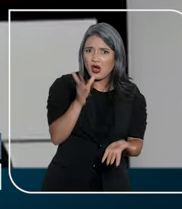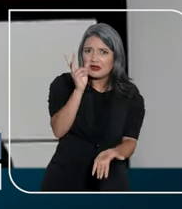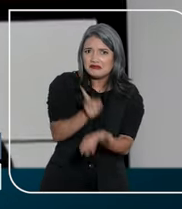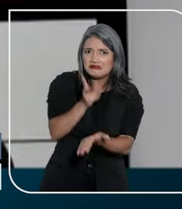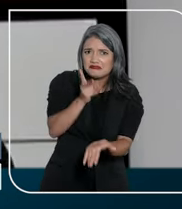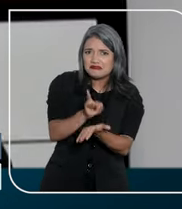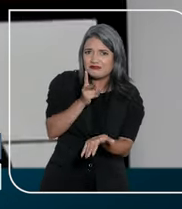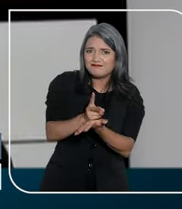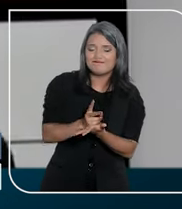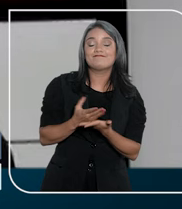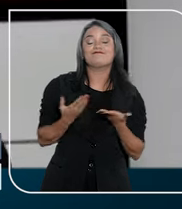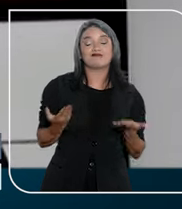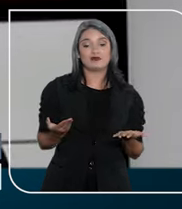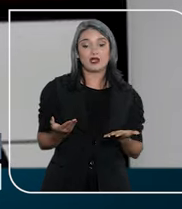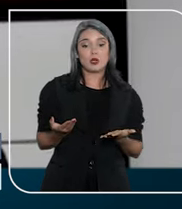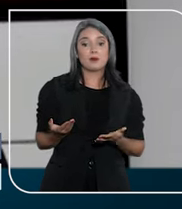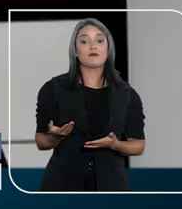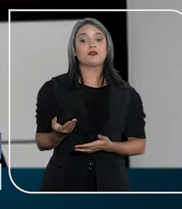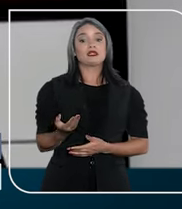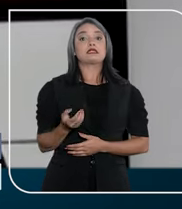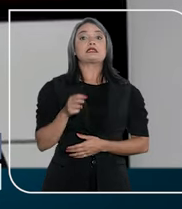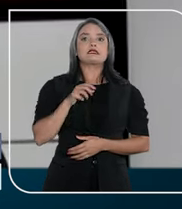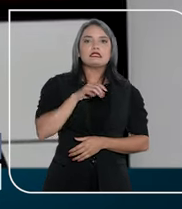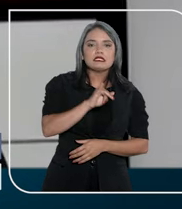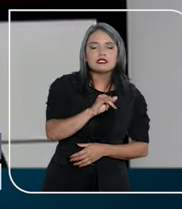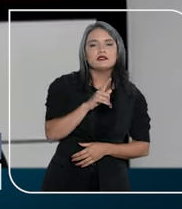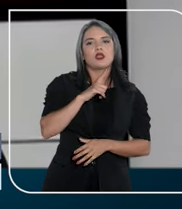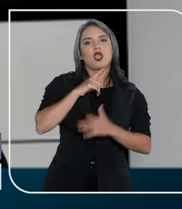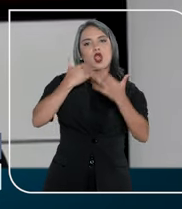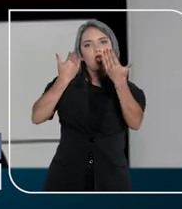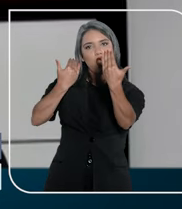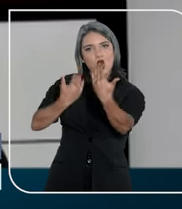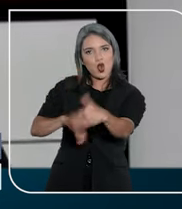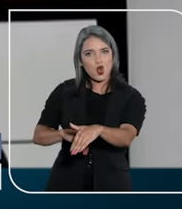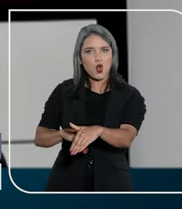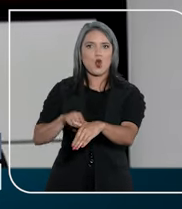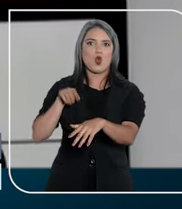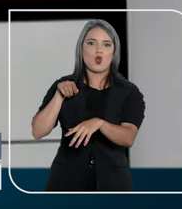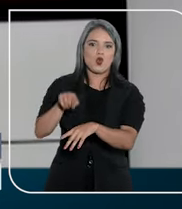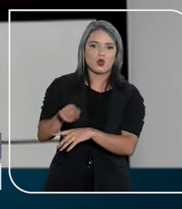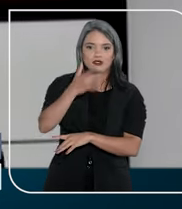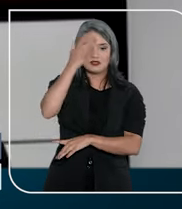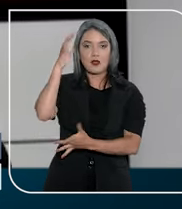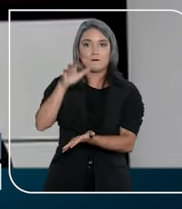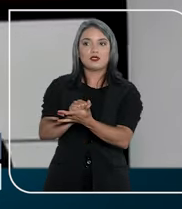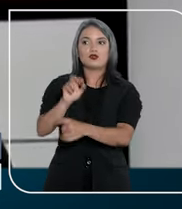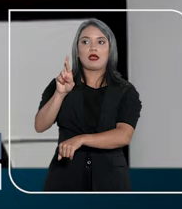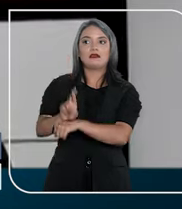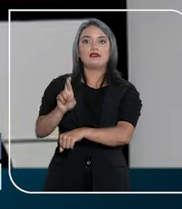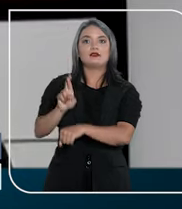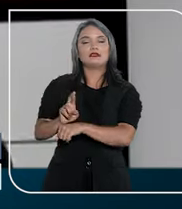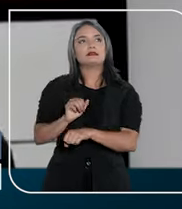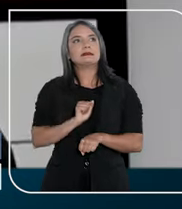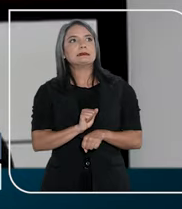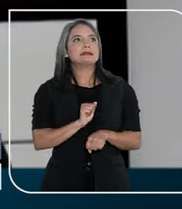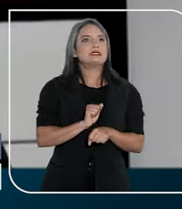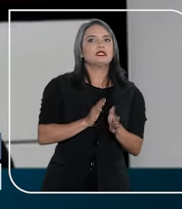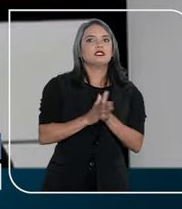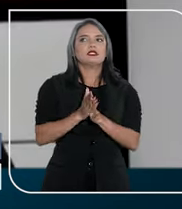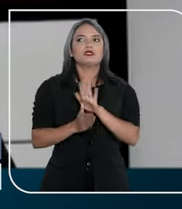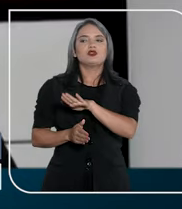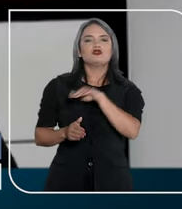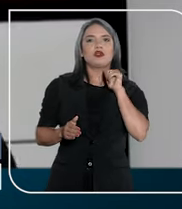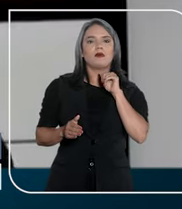Nesse caso, se eu tivesse realizado algum concurso público e alguém estivesse na fila aguardando ser contratado, e ele chega